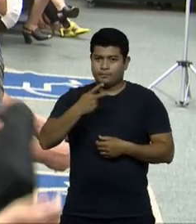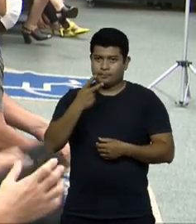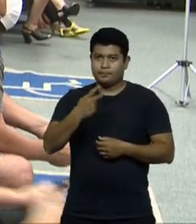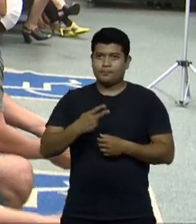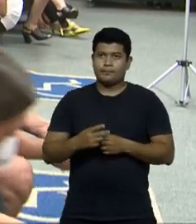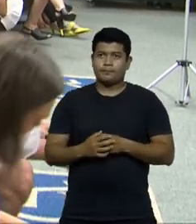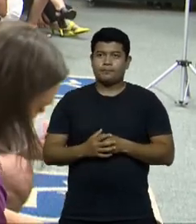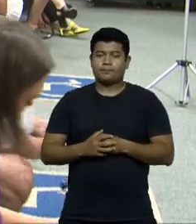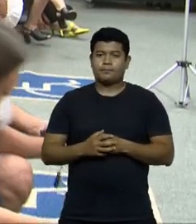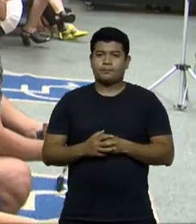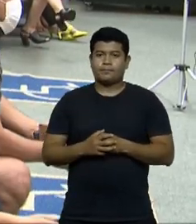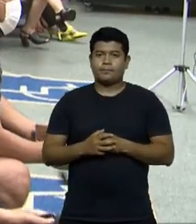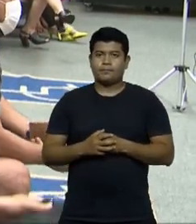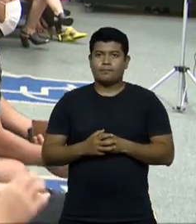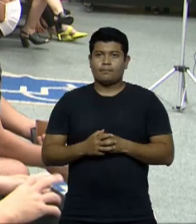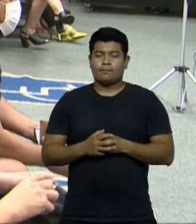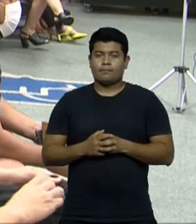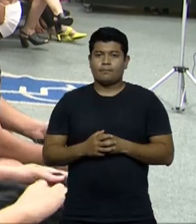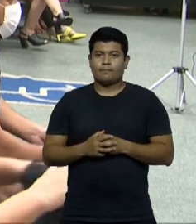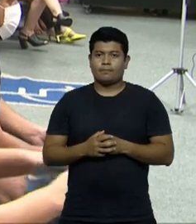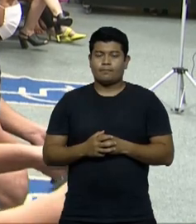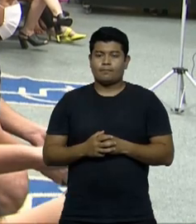E aí